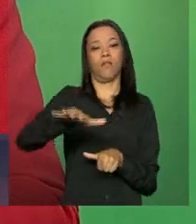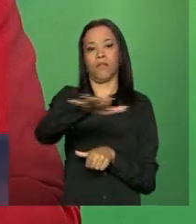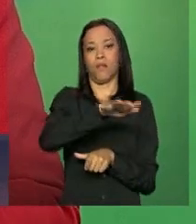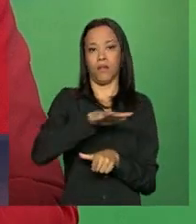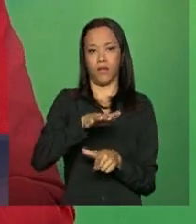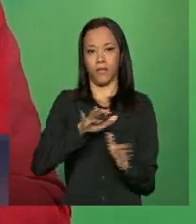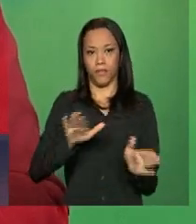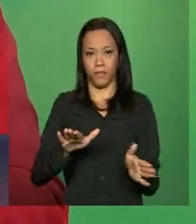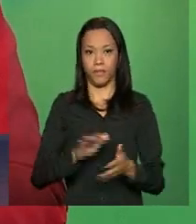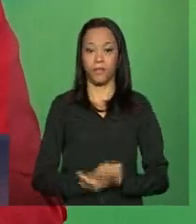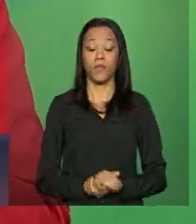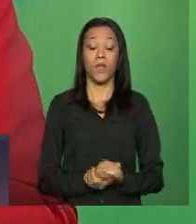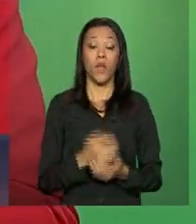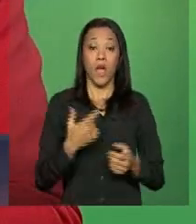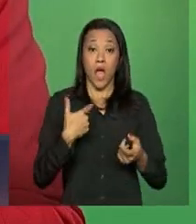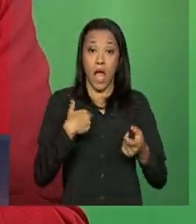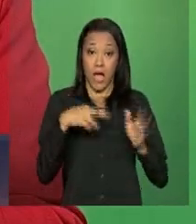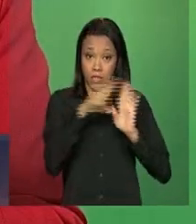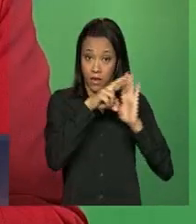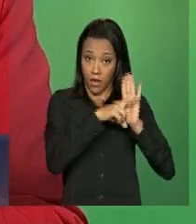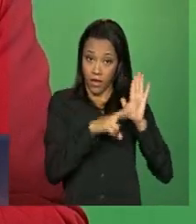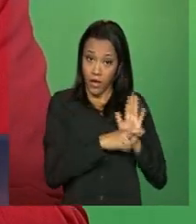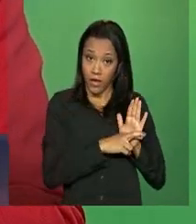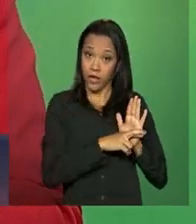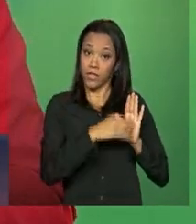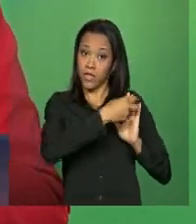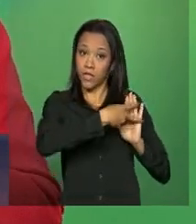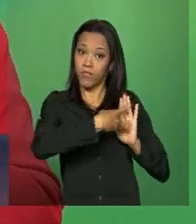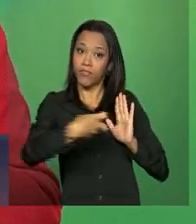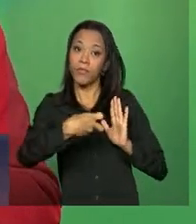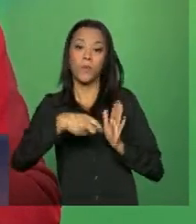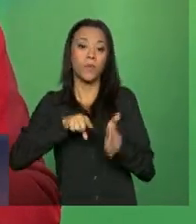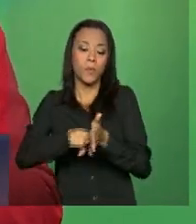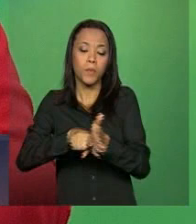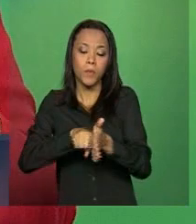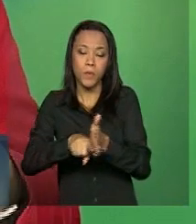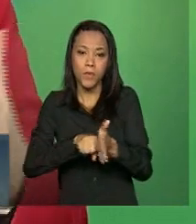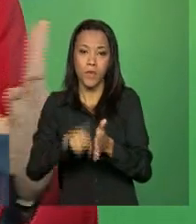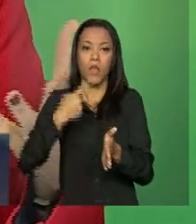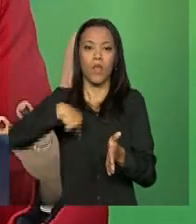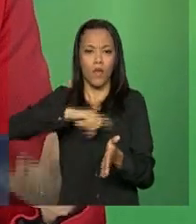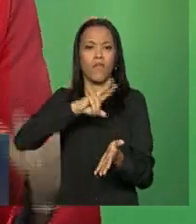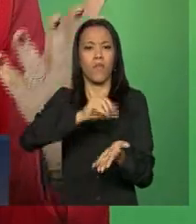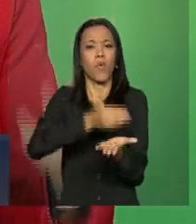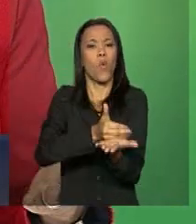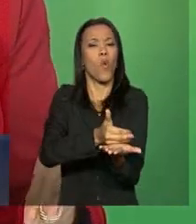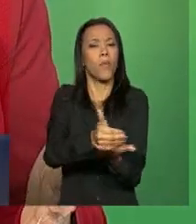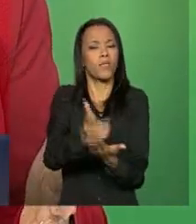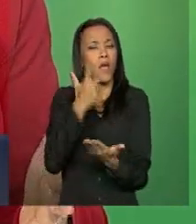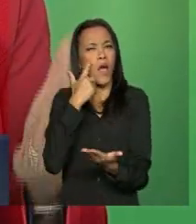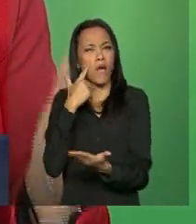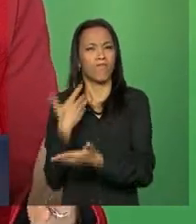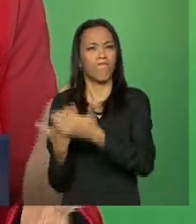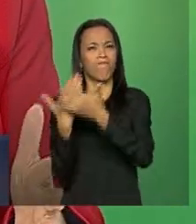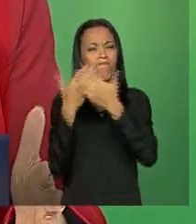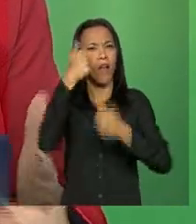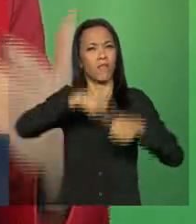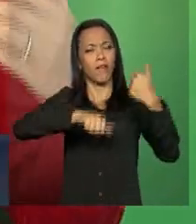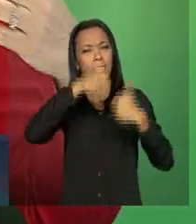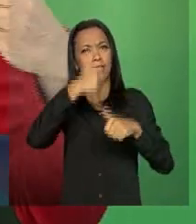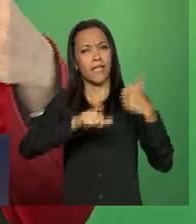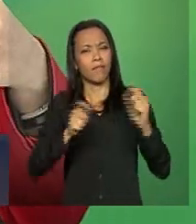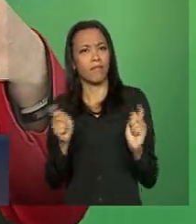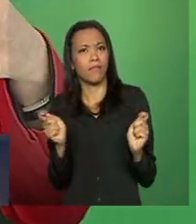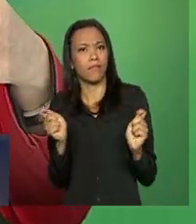O parâmetro para os estudos, né? Como disse o ministro, nós vamos começar os estudos para avaliar a viabilidade que nós achamos